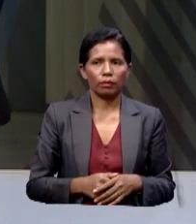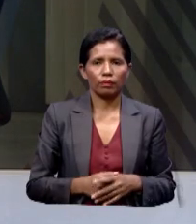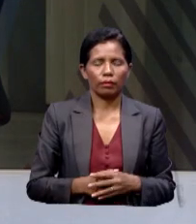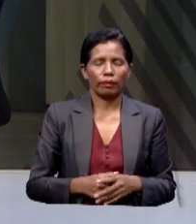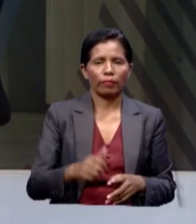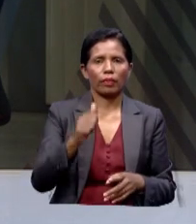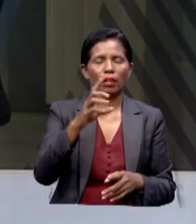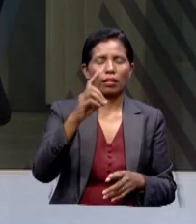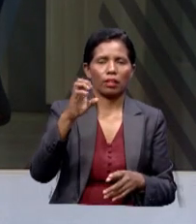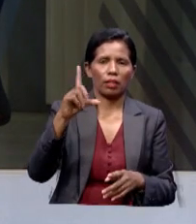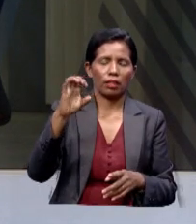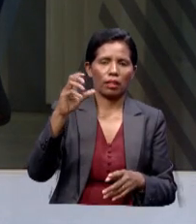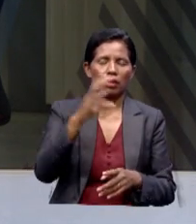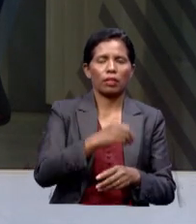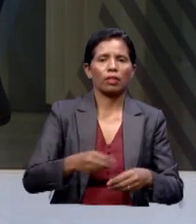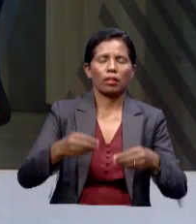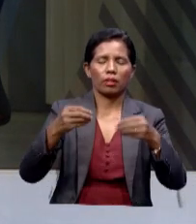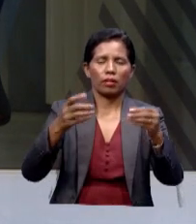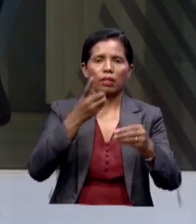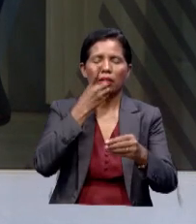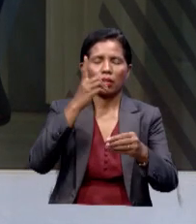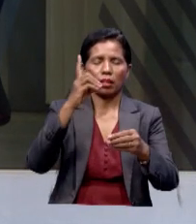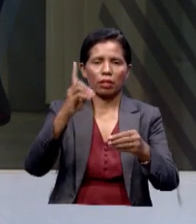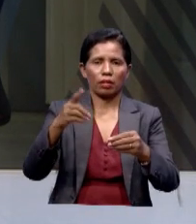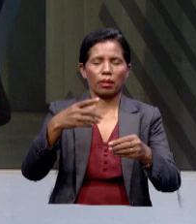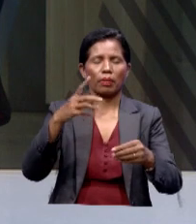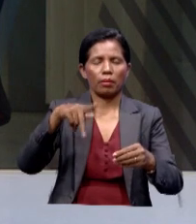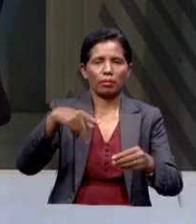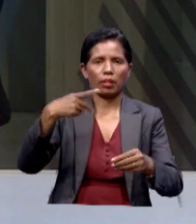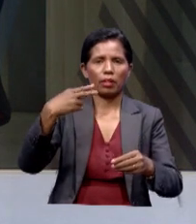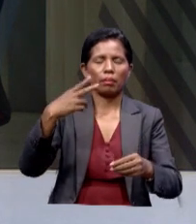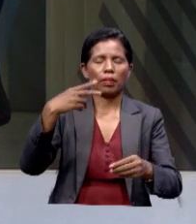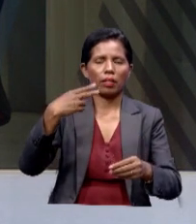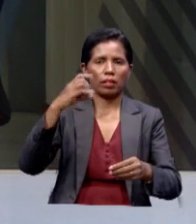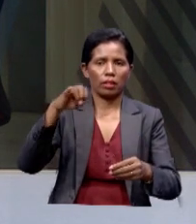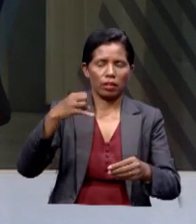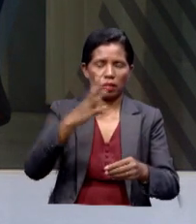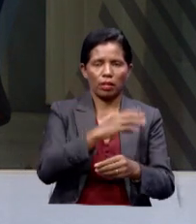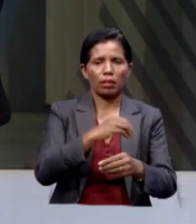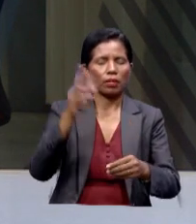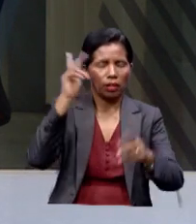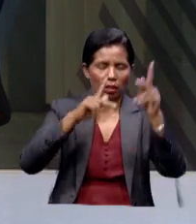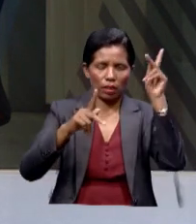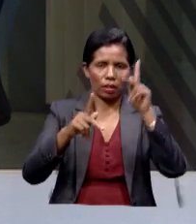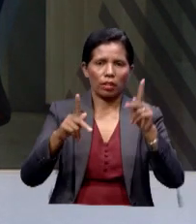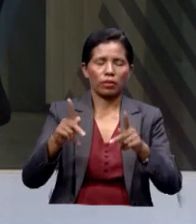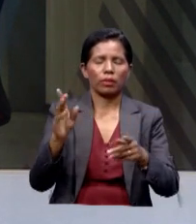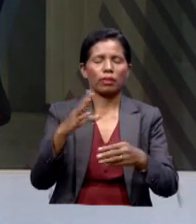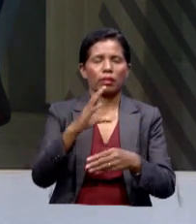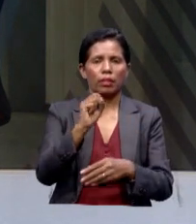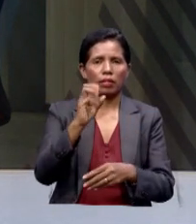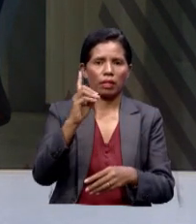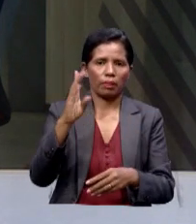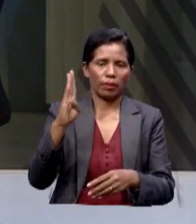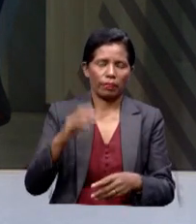Adelino Batista presta declaração e a Procurador-Geral Distrital Dili quando o caso Lotaria Bedford.